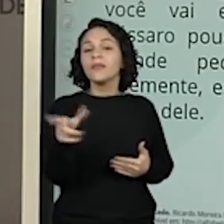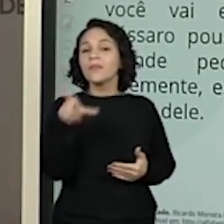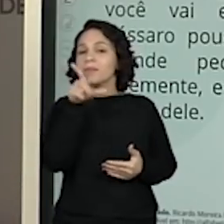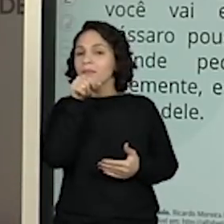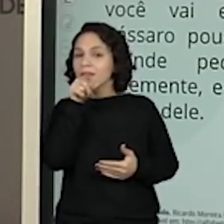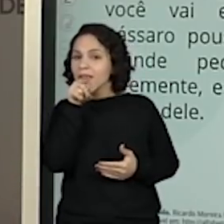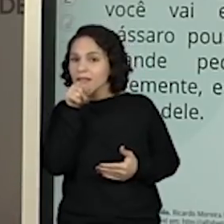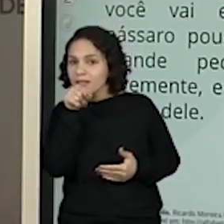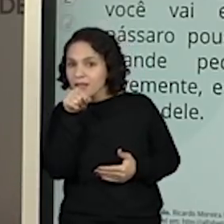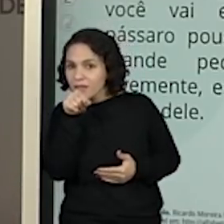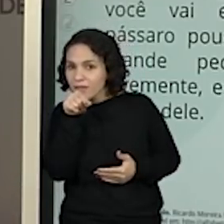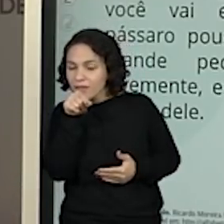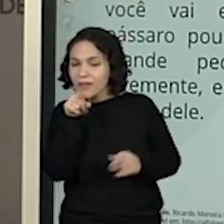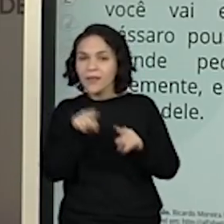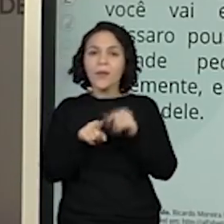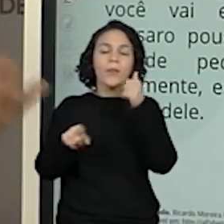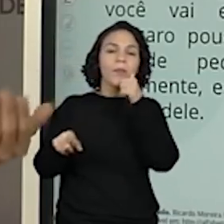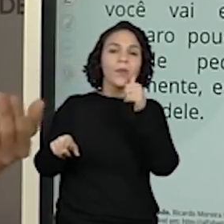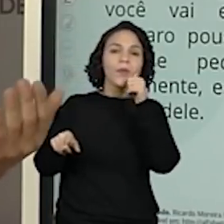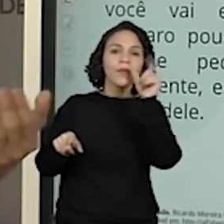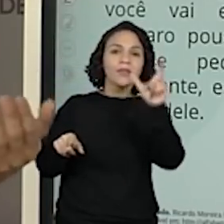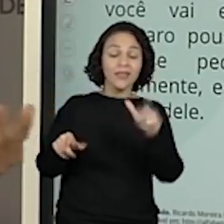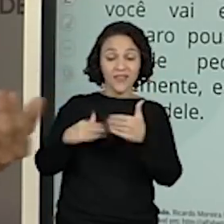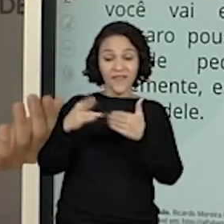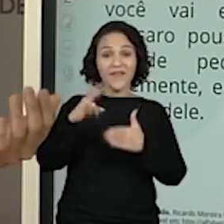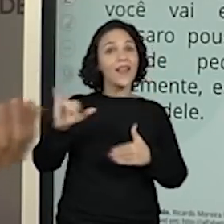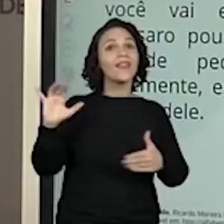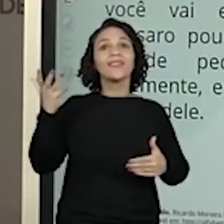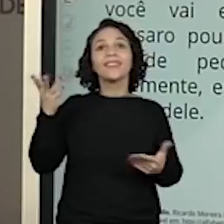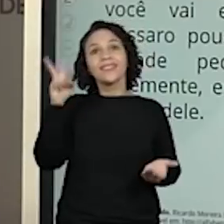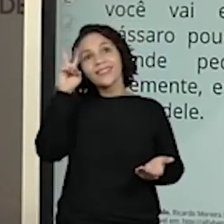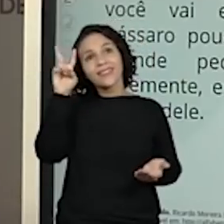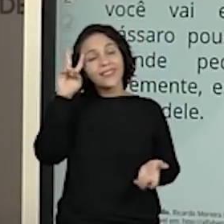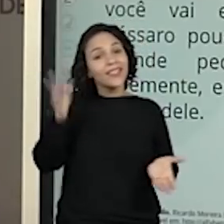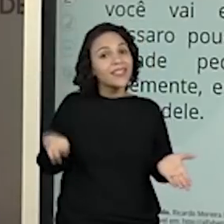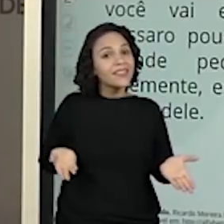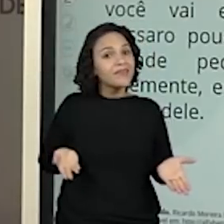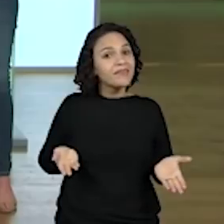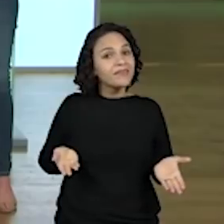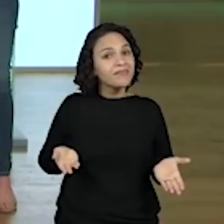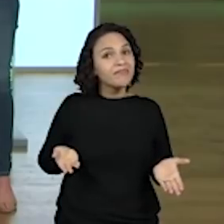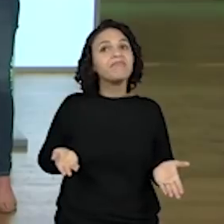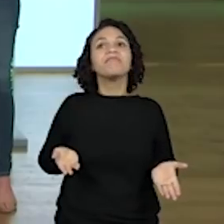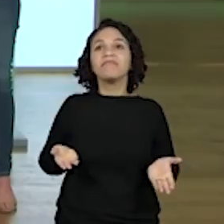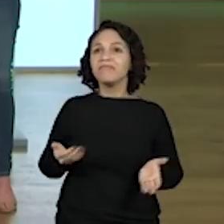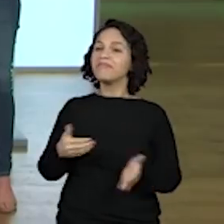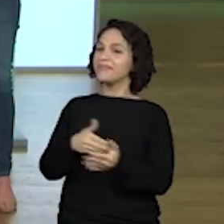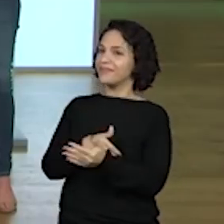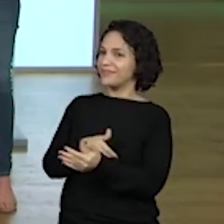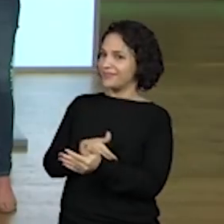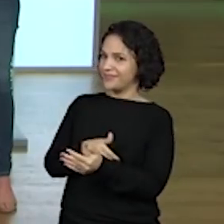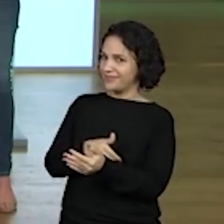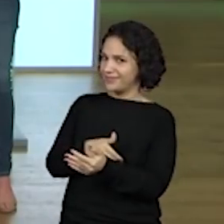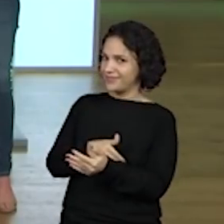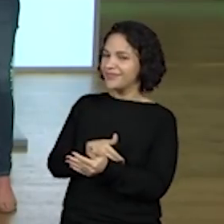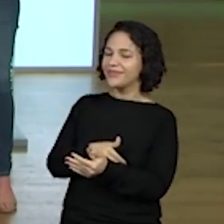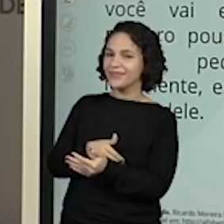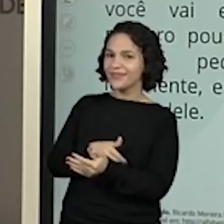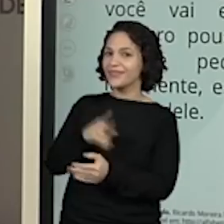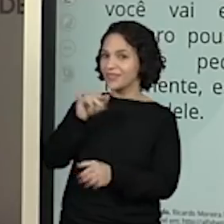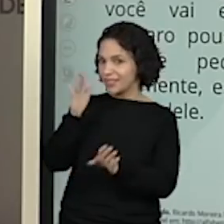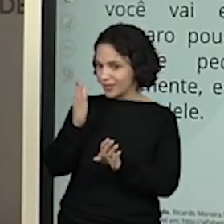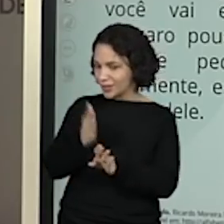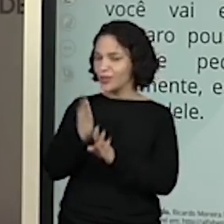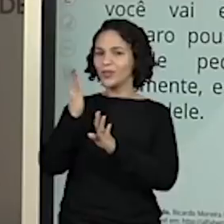pássaro ou o que aconteceria com a moça e o que vai acontecer na nossa história? É um mistério. Um mistério que a gente vai